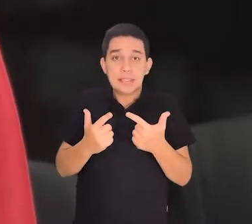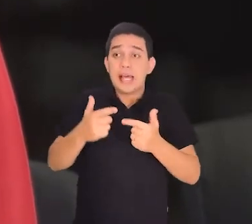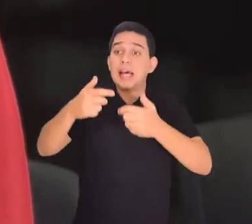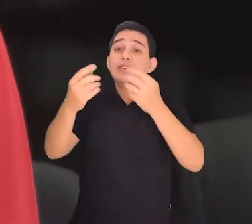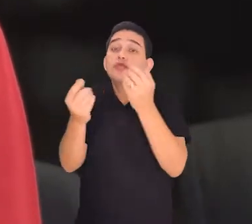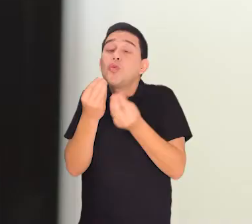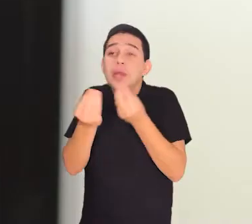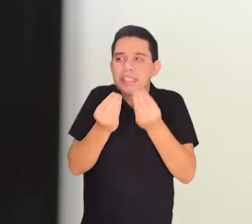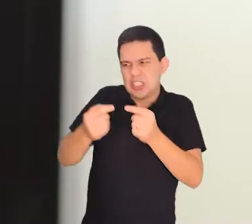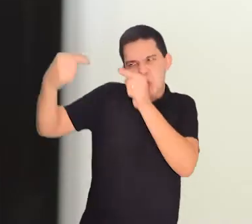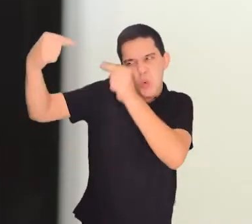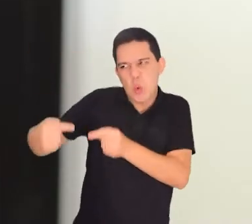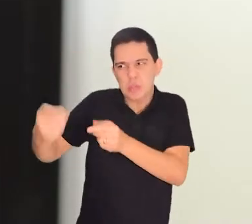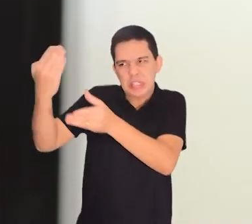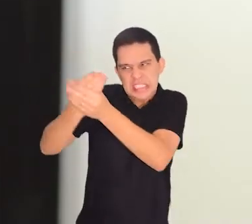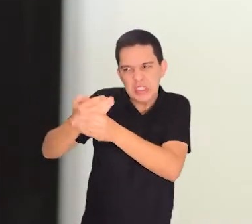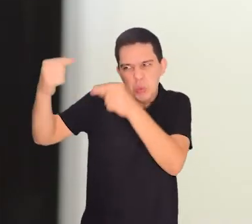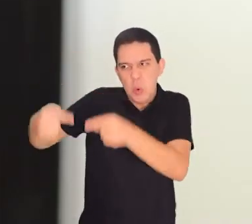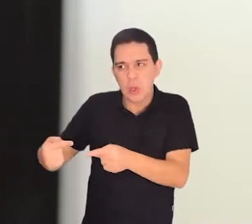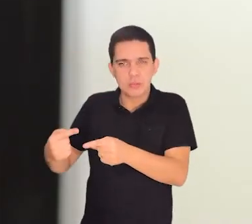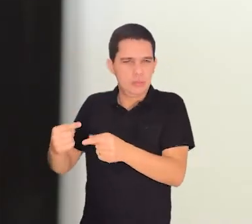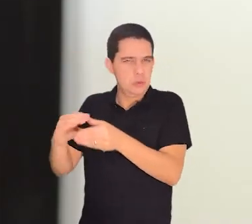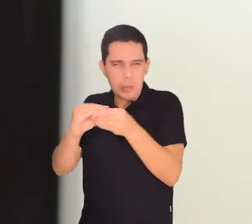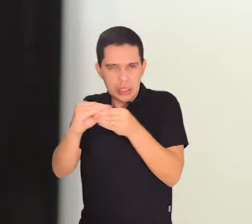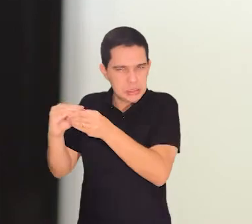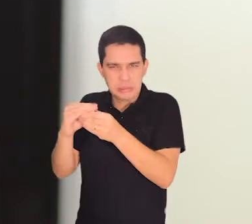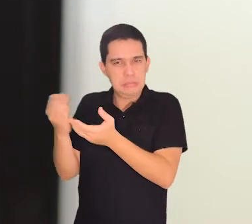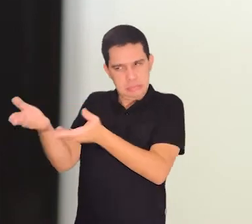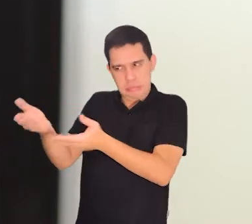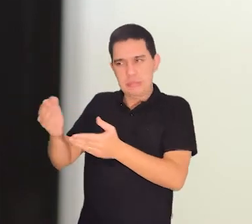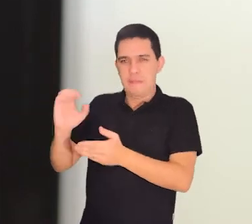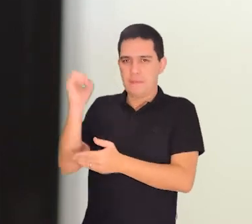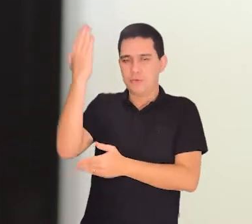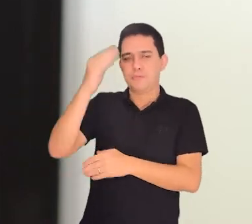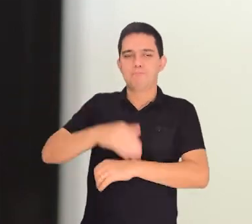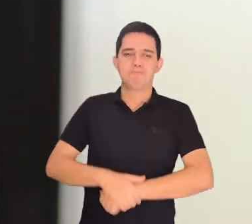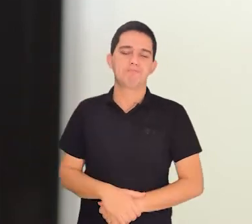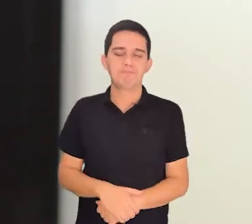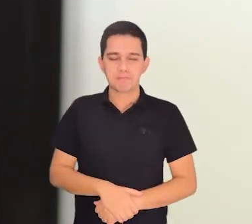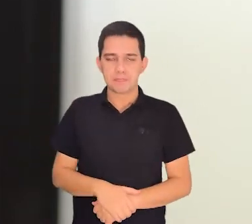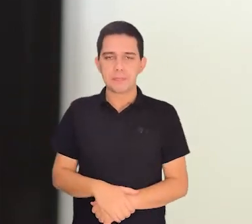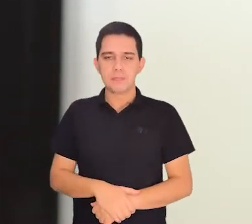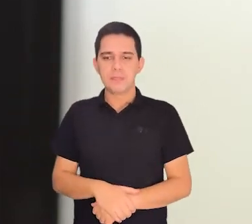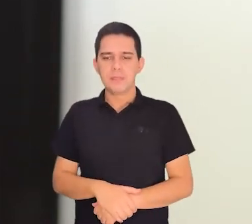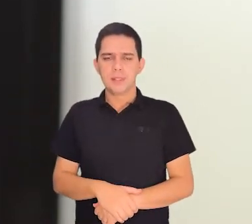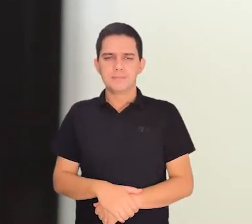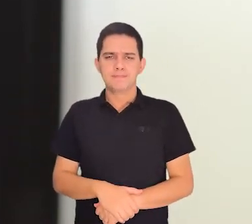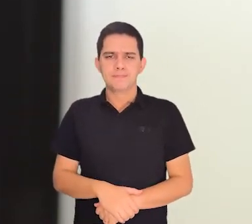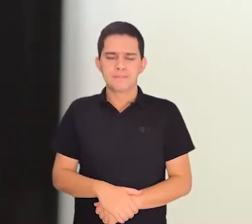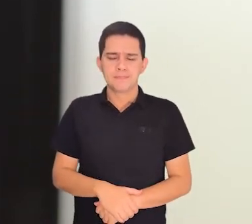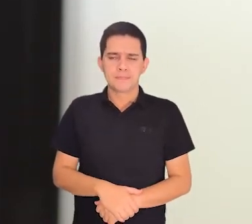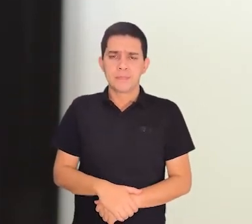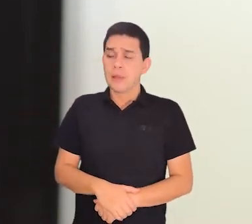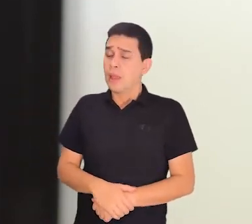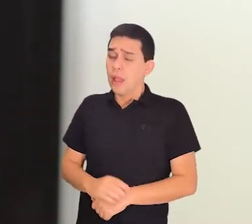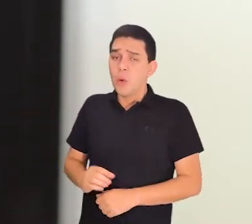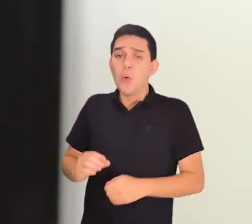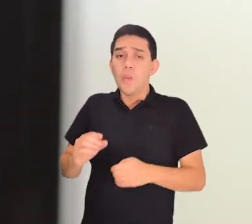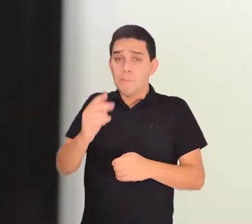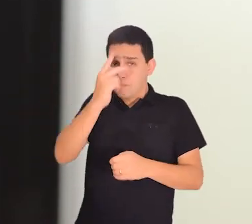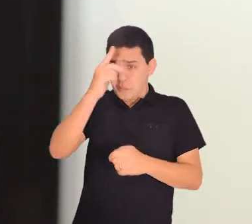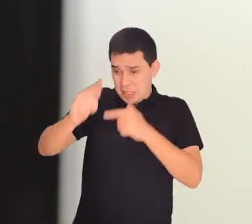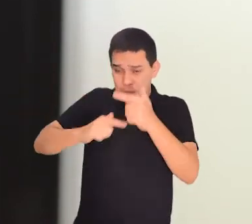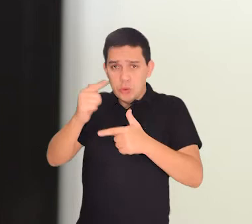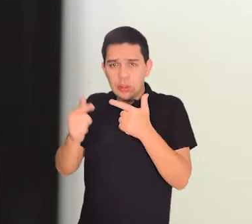as executa. O trabalhador cooperado, né, que gostaria de denunciar a Procuradoria, ele pode entrar